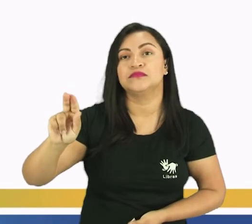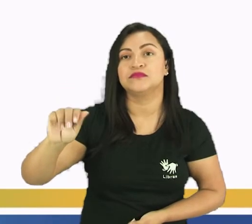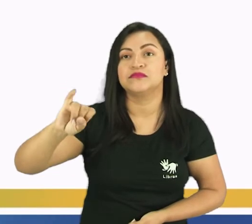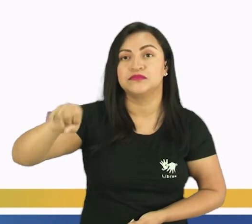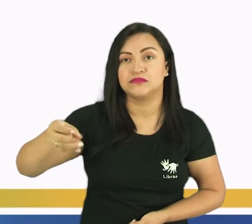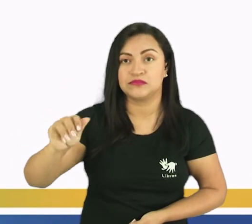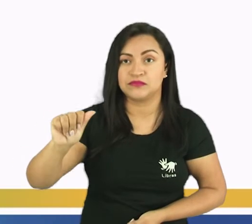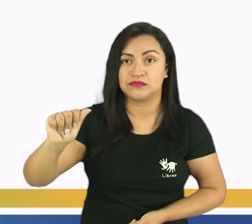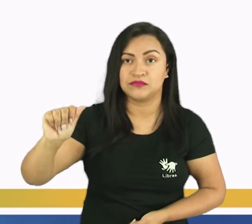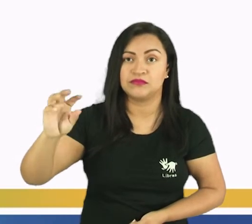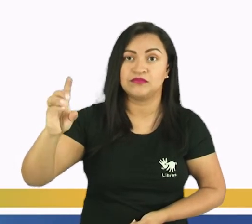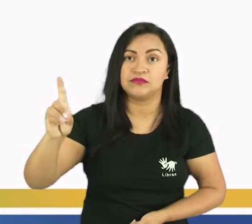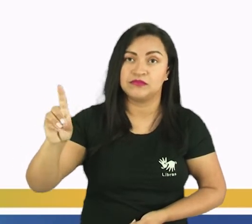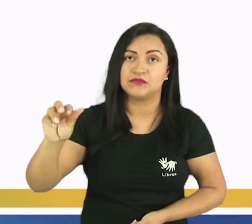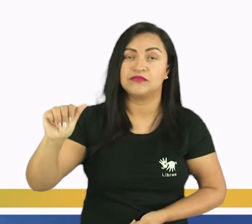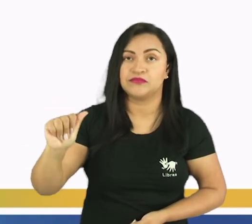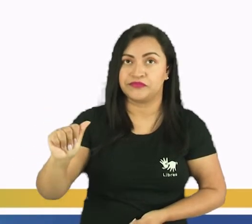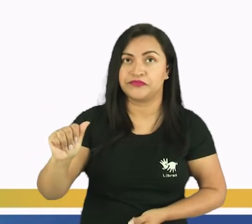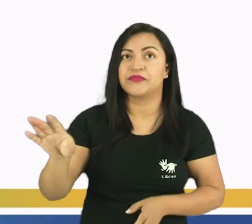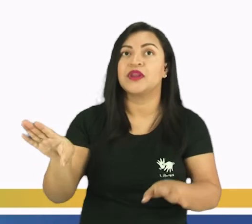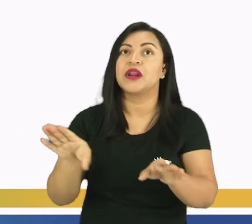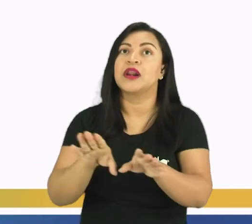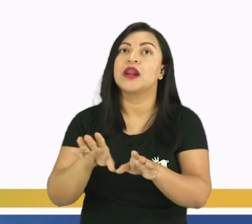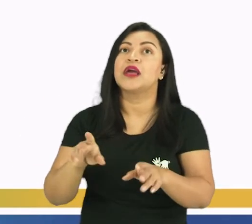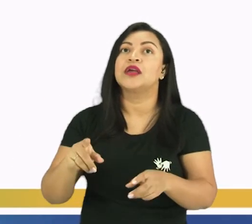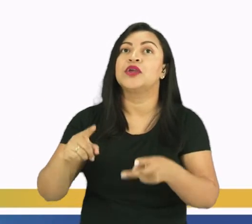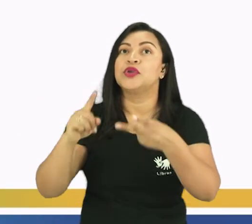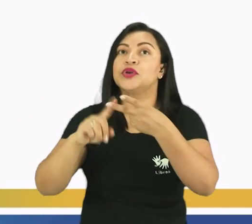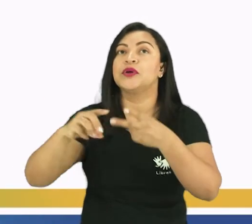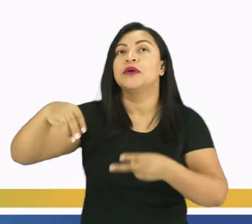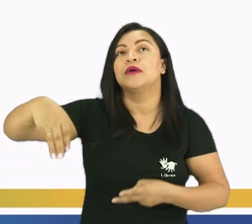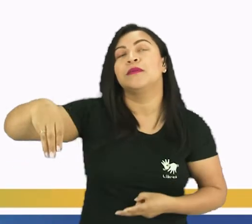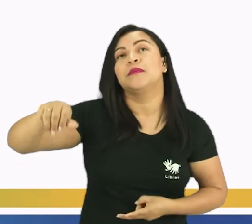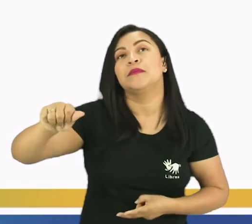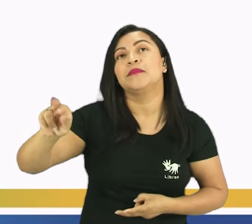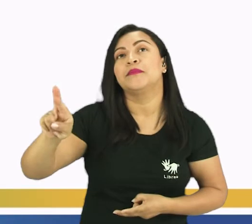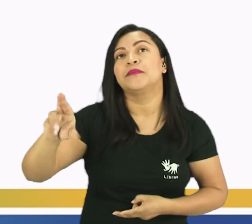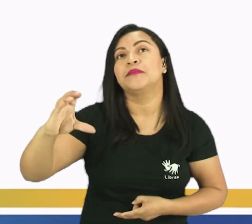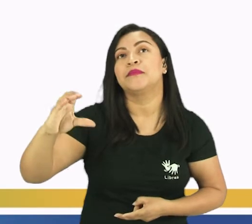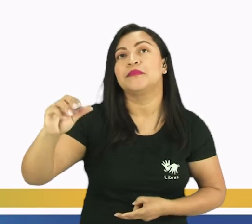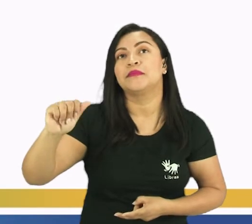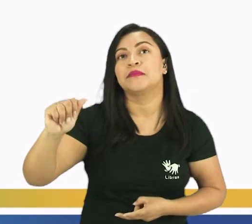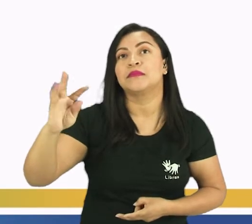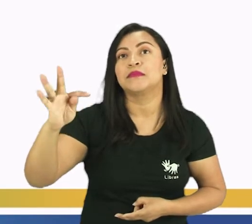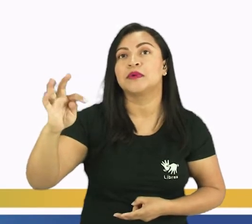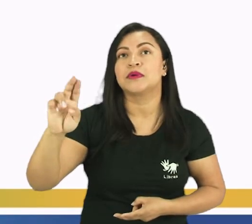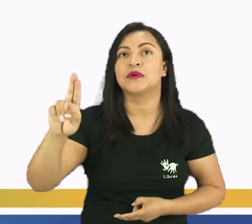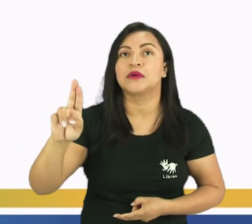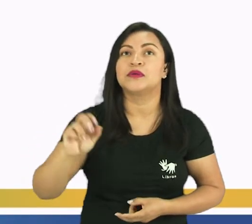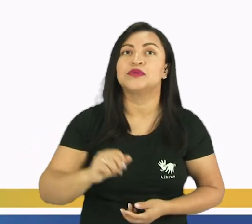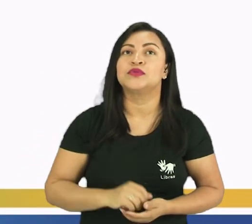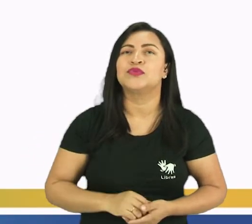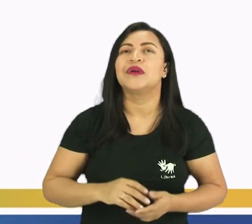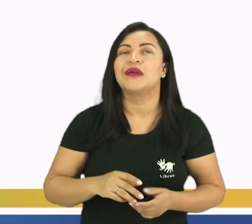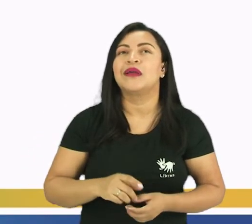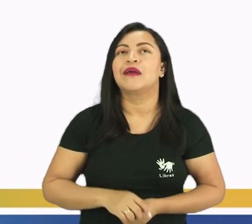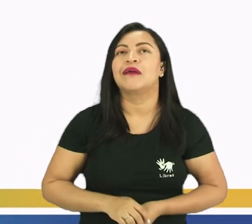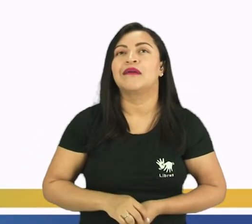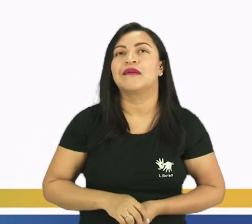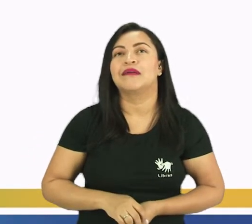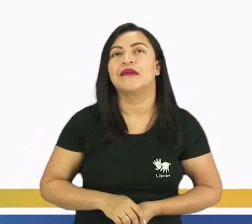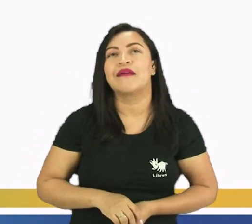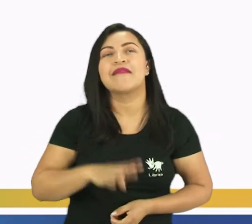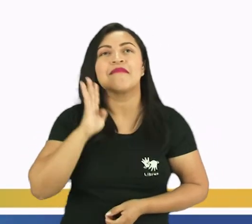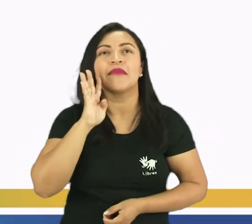o maracatu. O maracatu, ele é bem presente também e ele é bem interessante de falar. Vamos lá. Surgiu durante